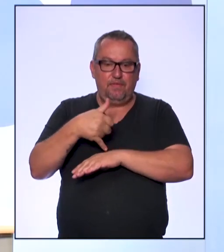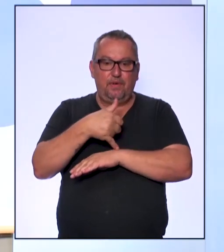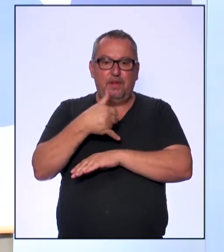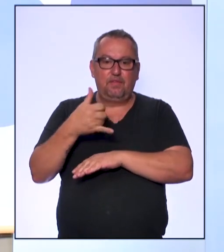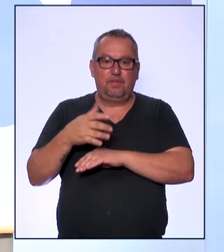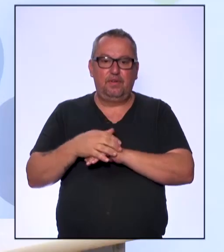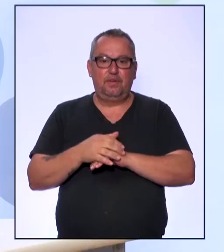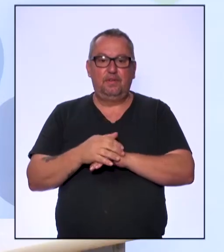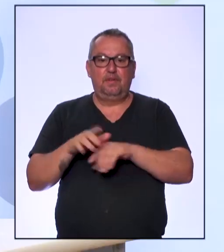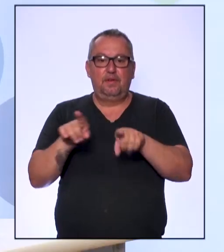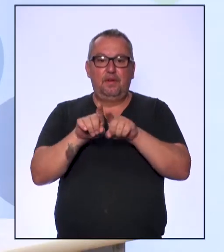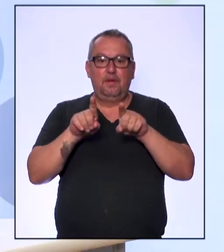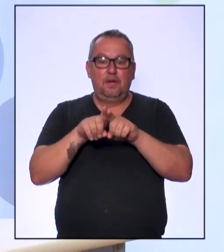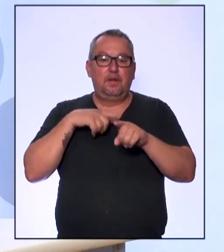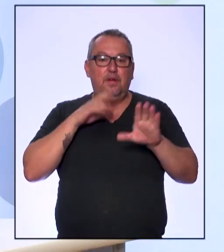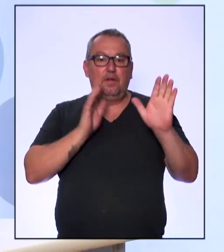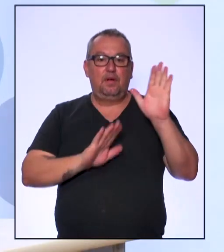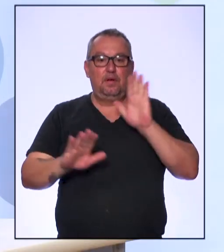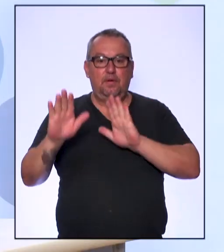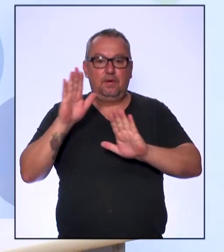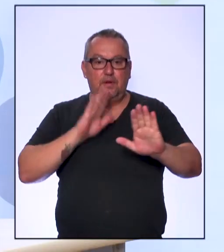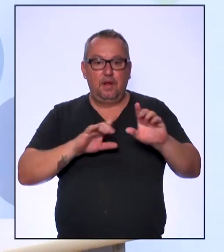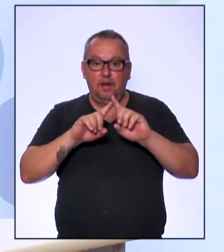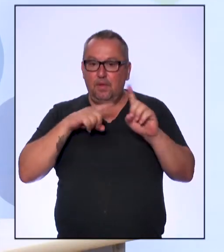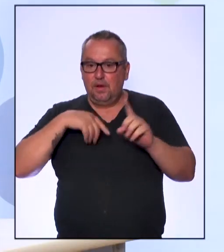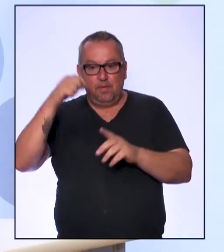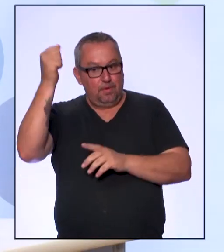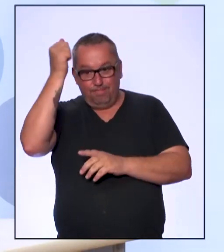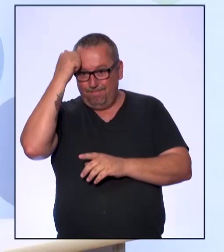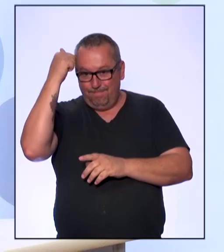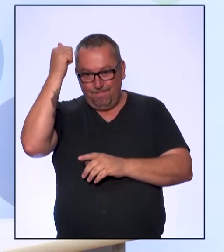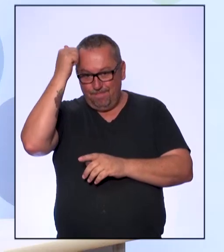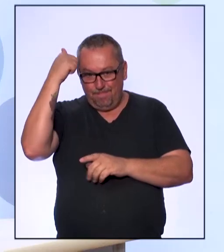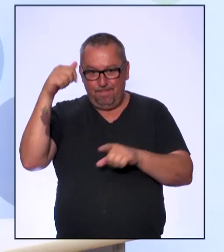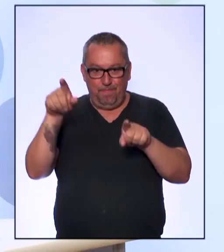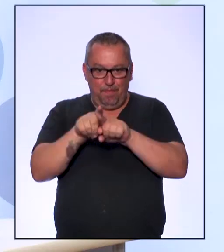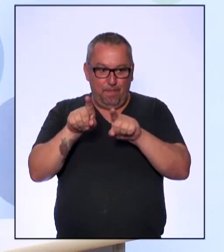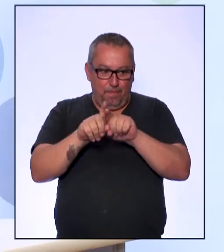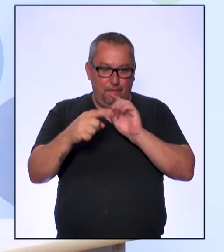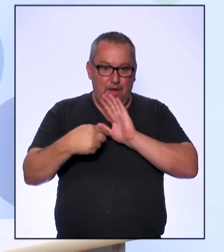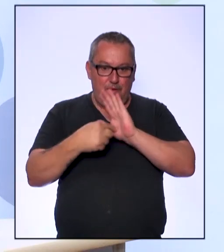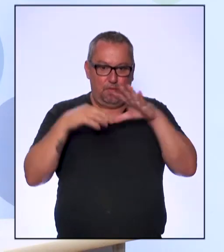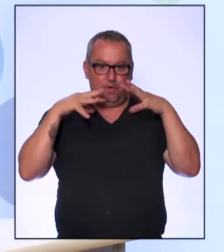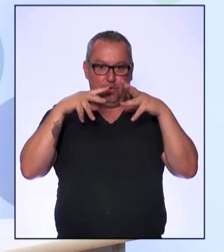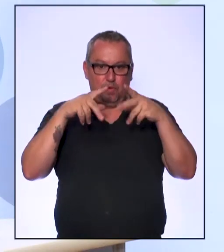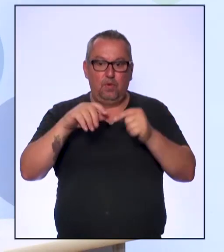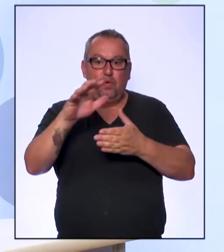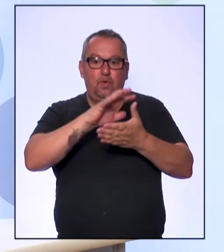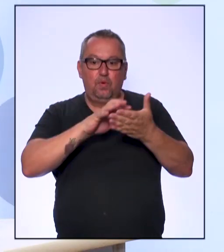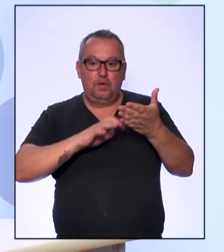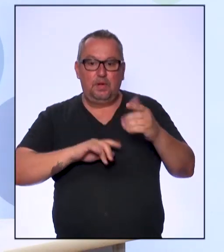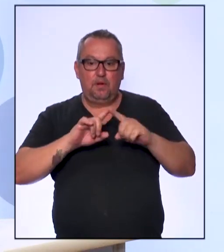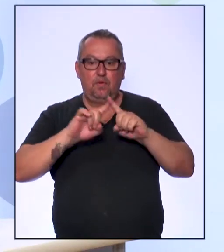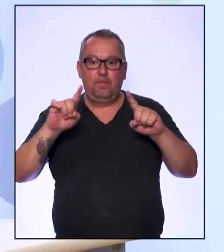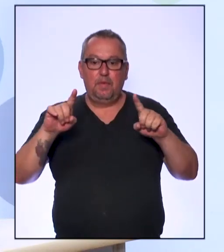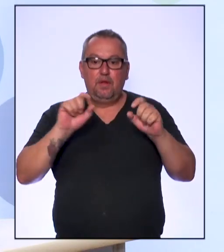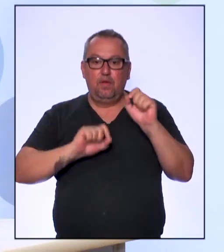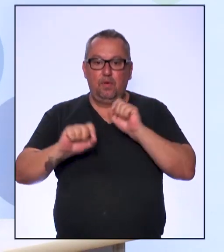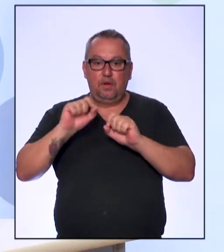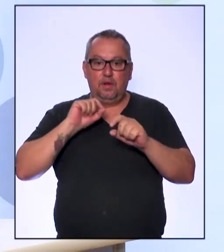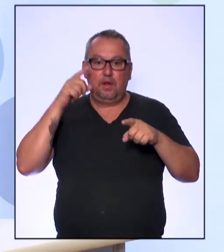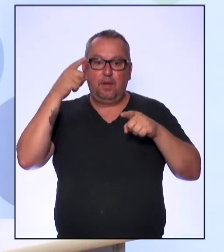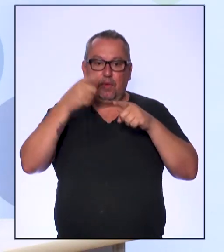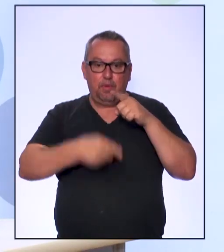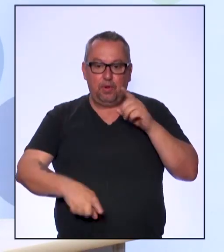Então, tem que tomar muito cuidado para não se arrepender. Ela traz tudo isso no texto, mas o ponto básico é que é